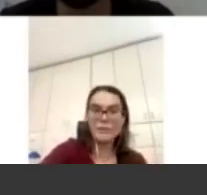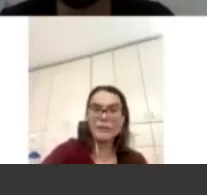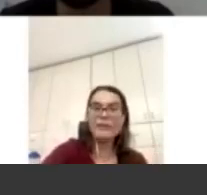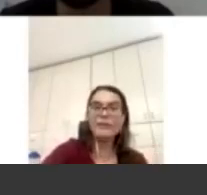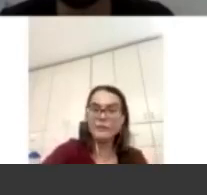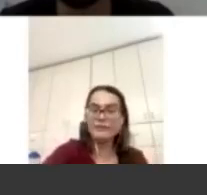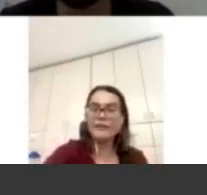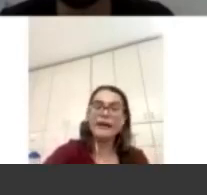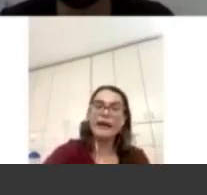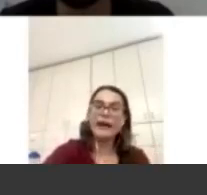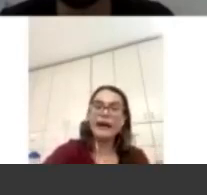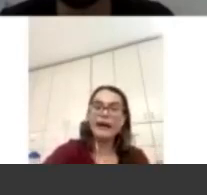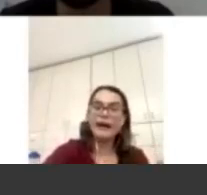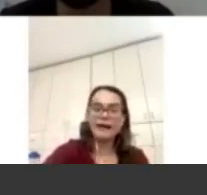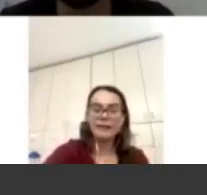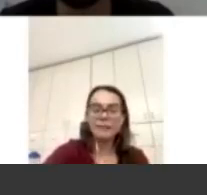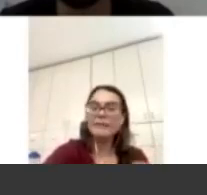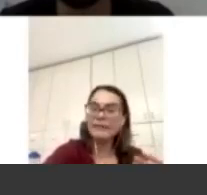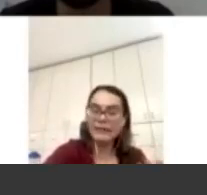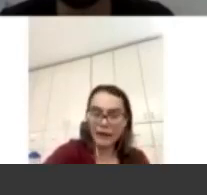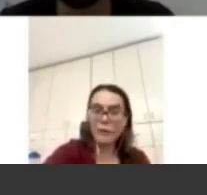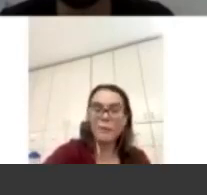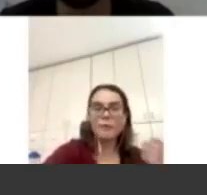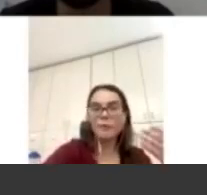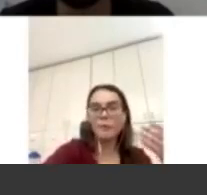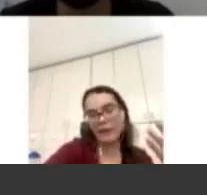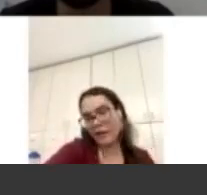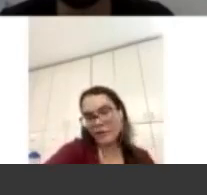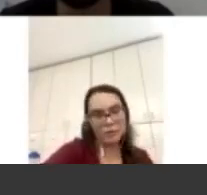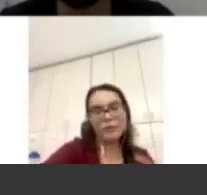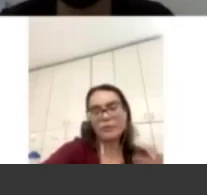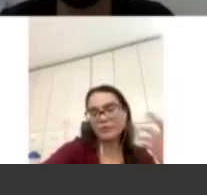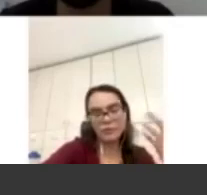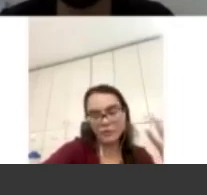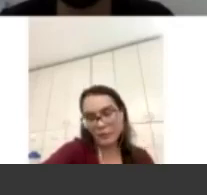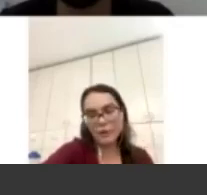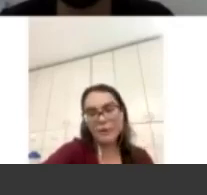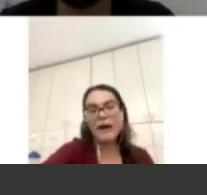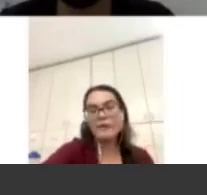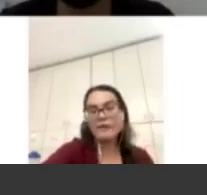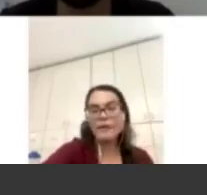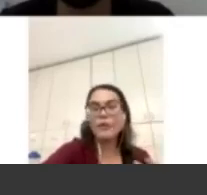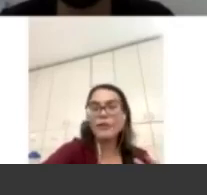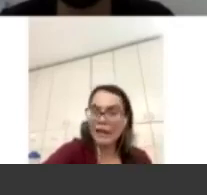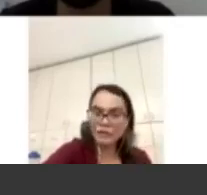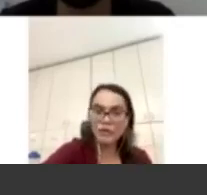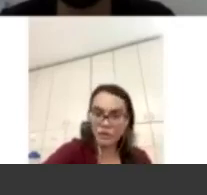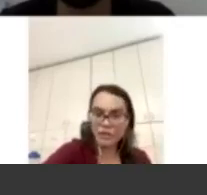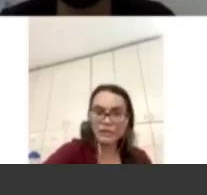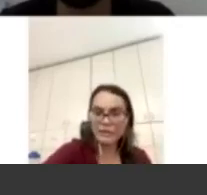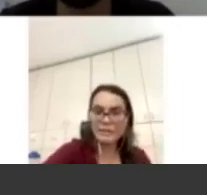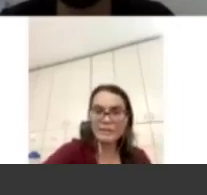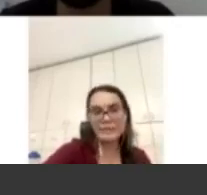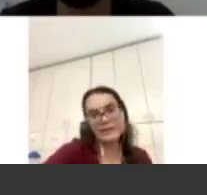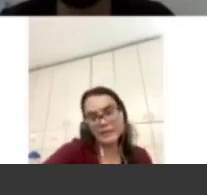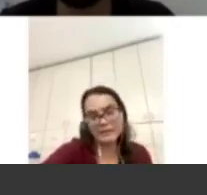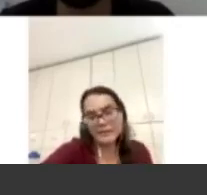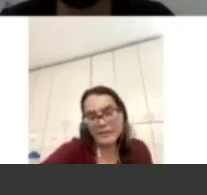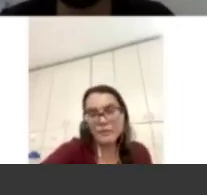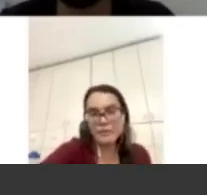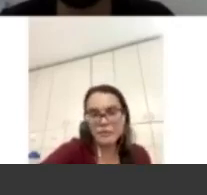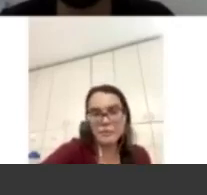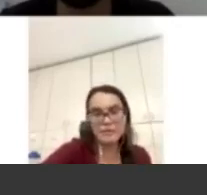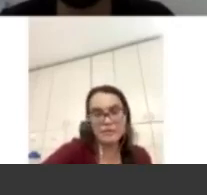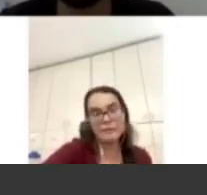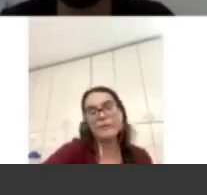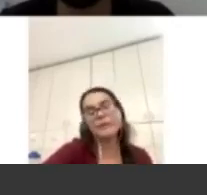sequência, que é uma sequência para fazer para ensinar o médico, com o enfermeiro, a fazer o cuidado de rotina